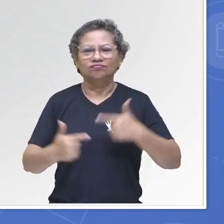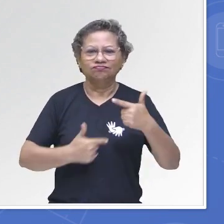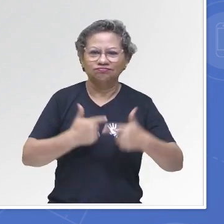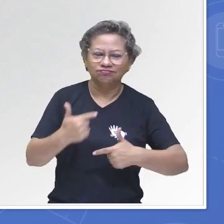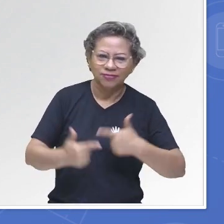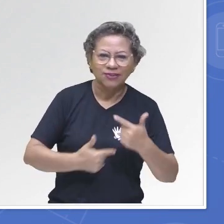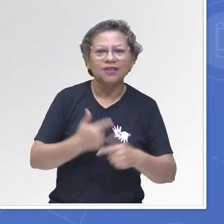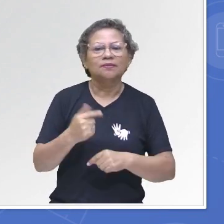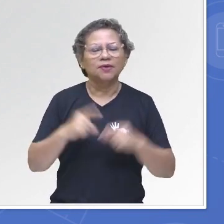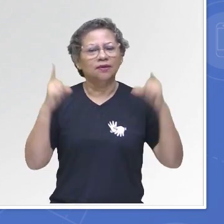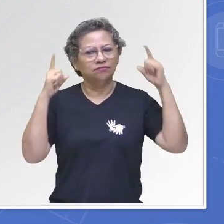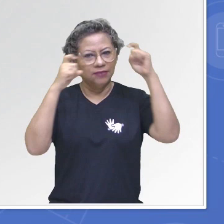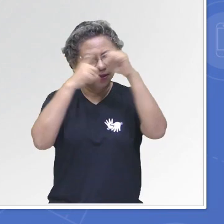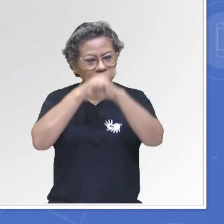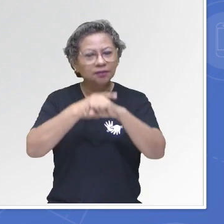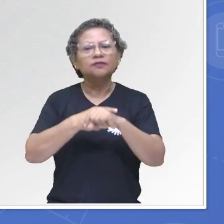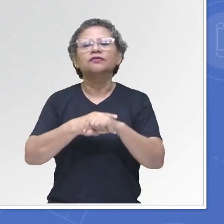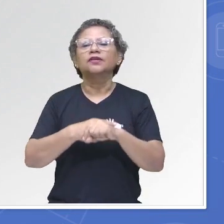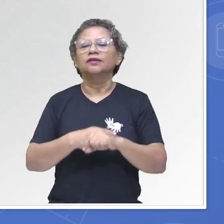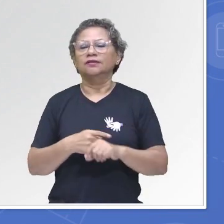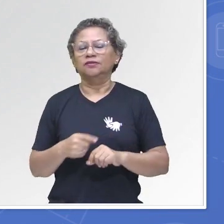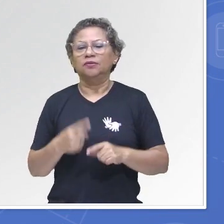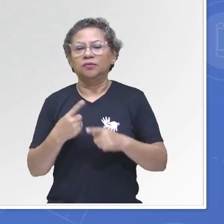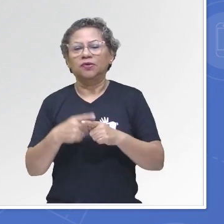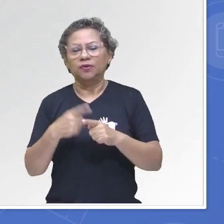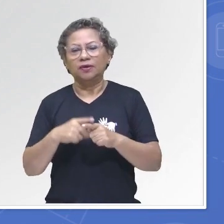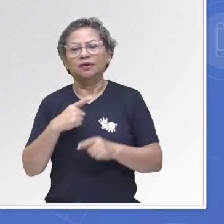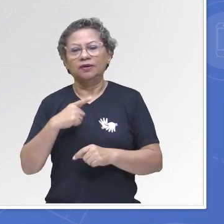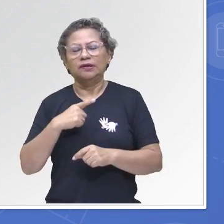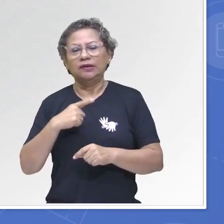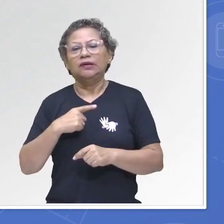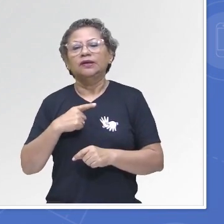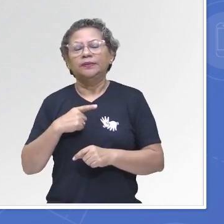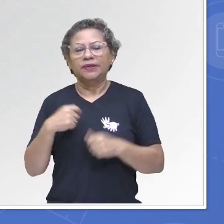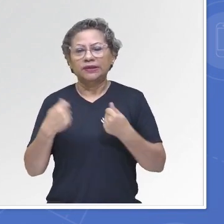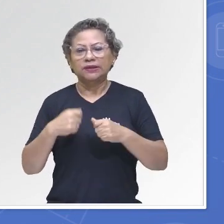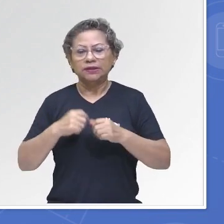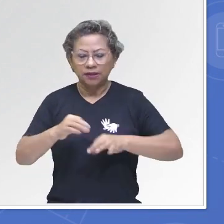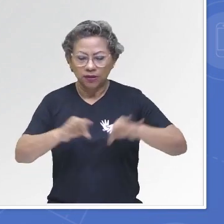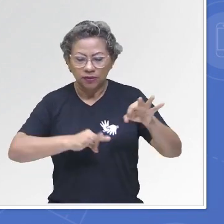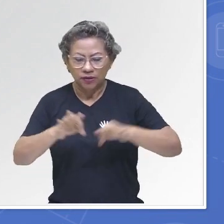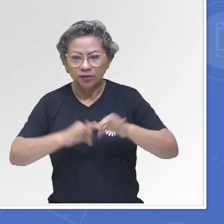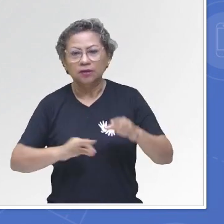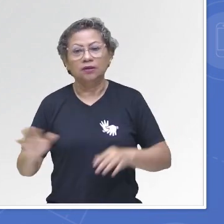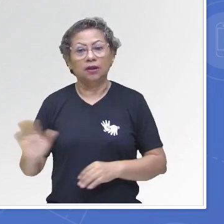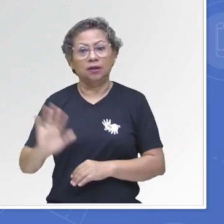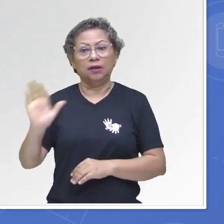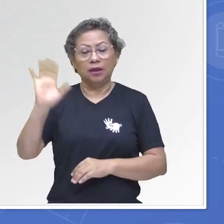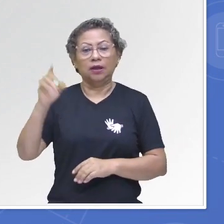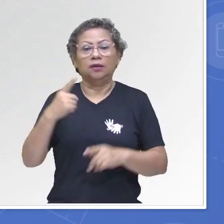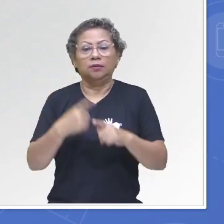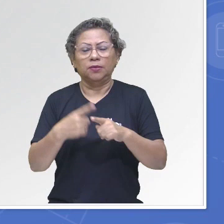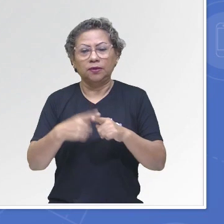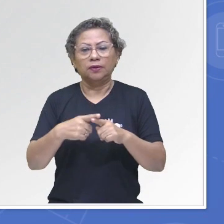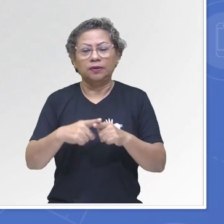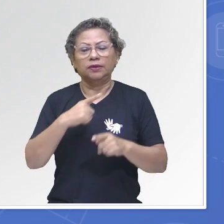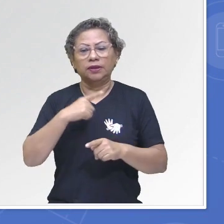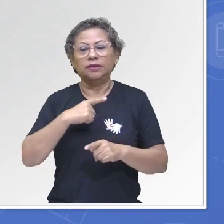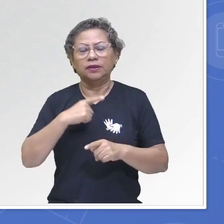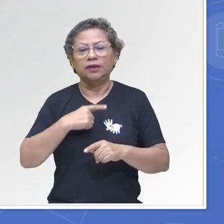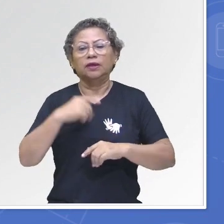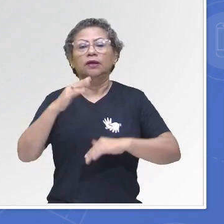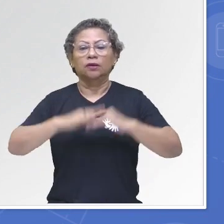trabalho que leva muito tempo e também é muito caro, né? Você tem que trabalhar com pessoas, envolve